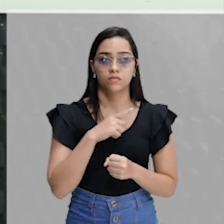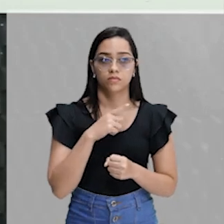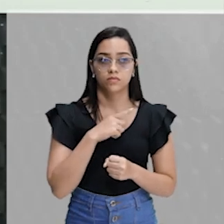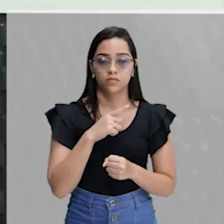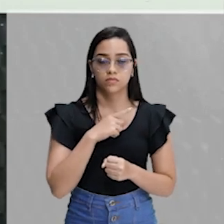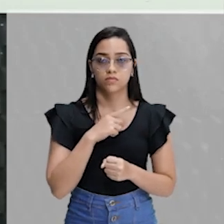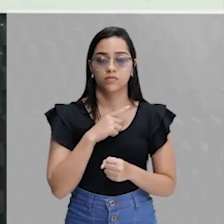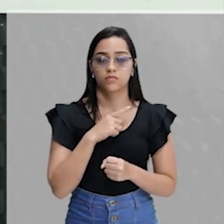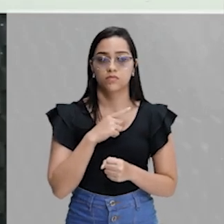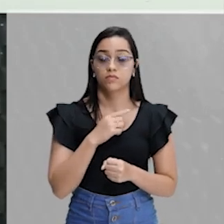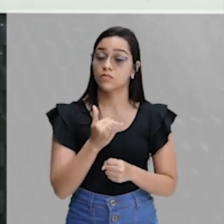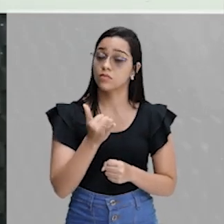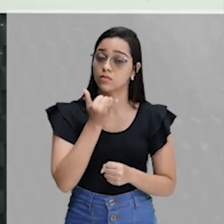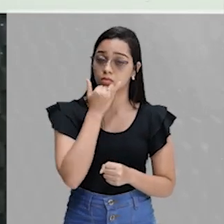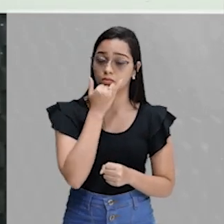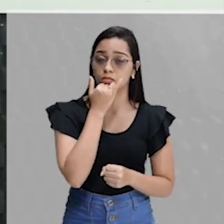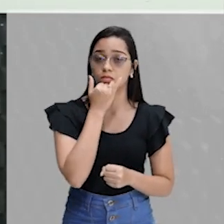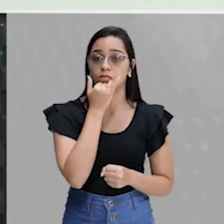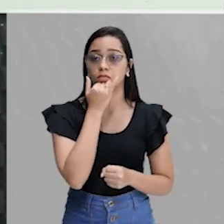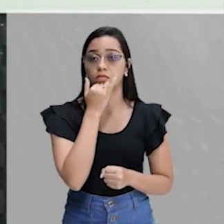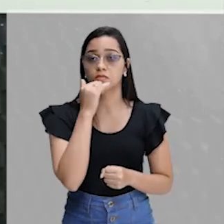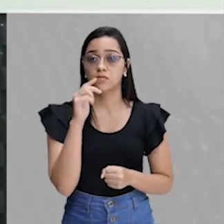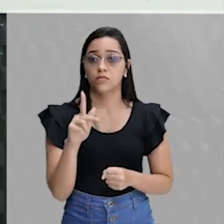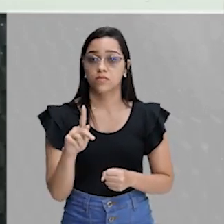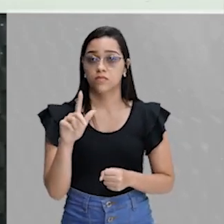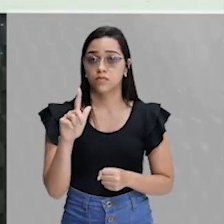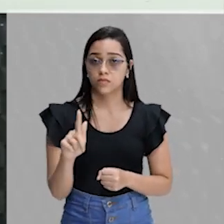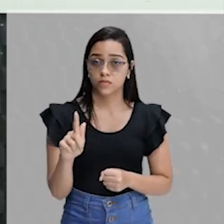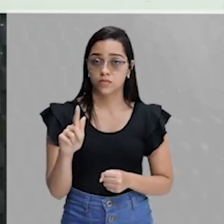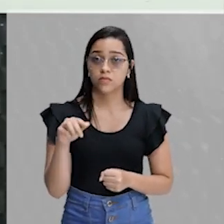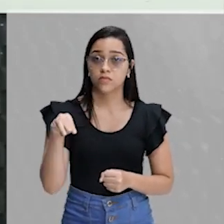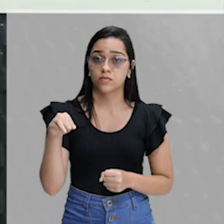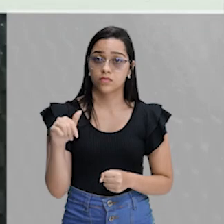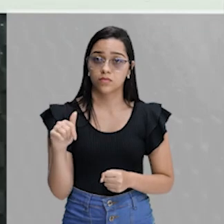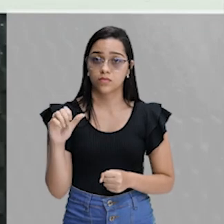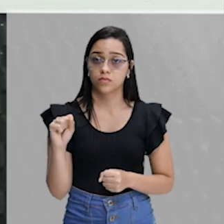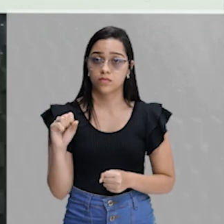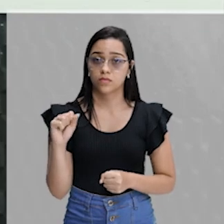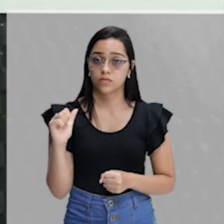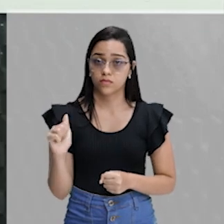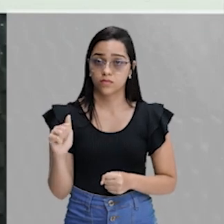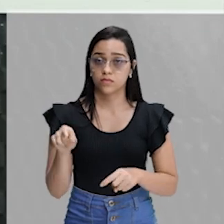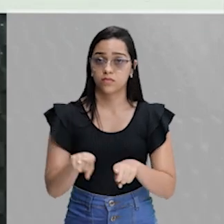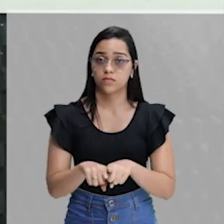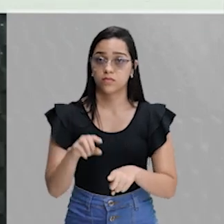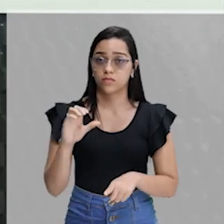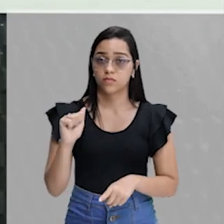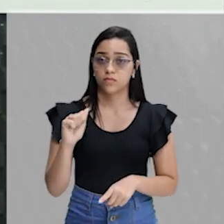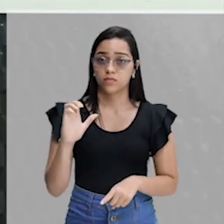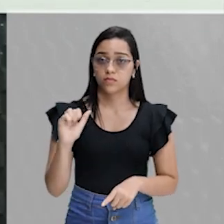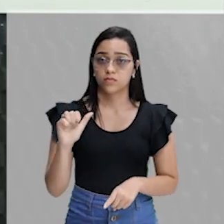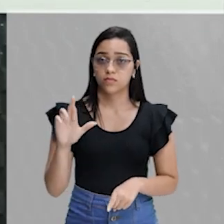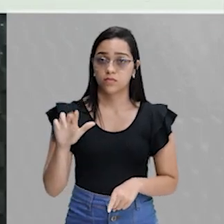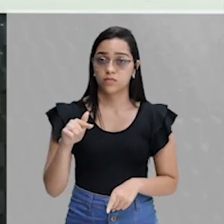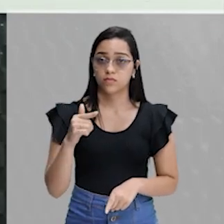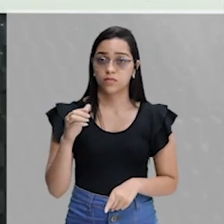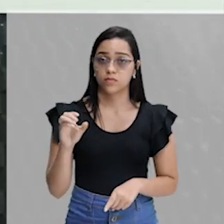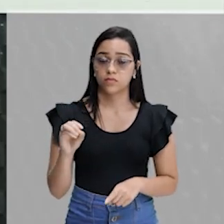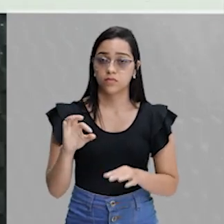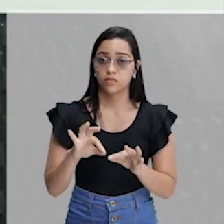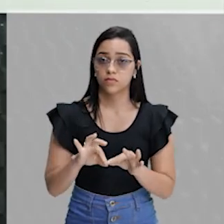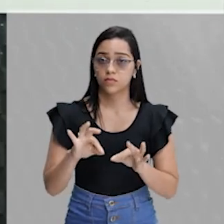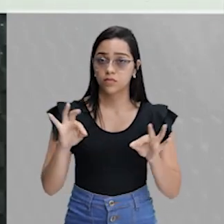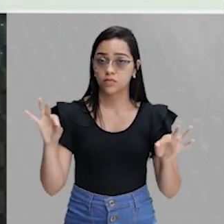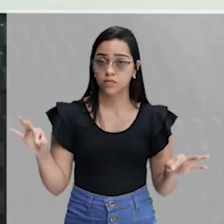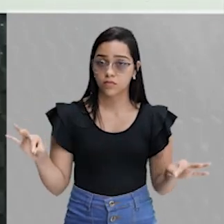é força, né? Quer dizer, desculpa. Quilo é massa, a aceleração e a